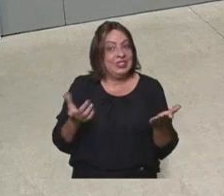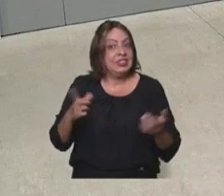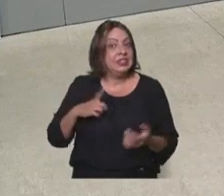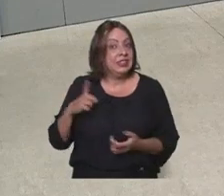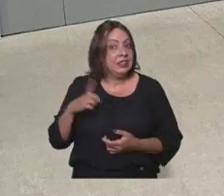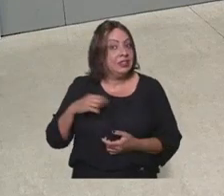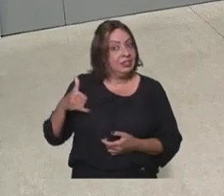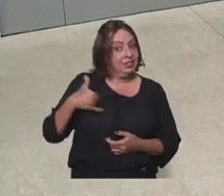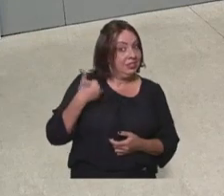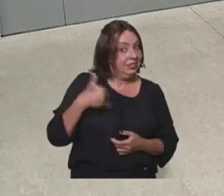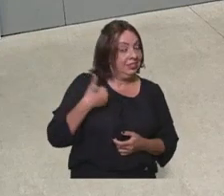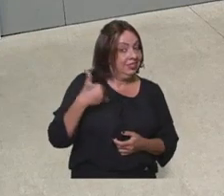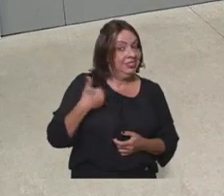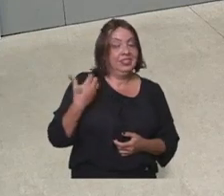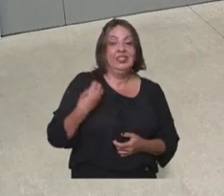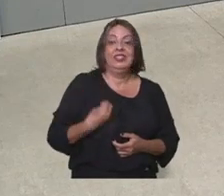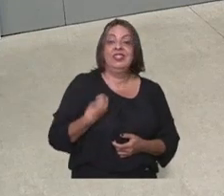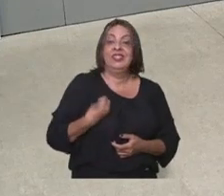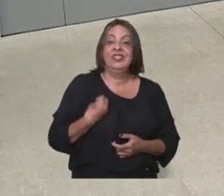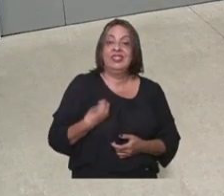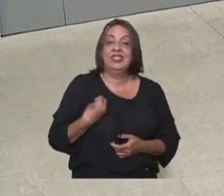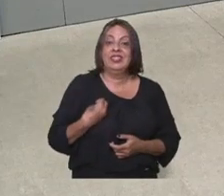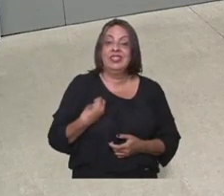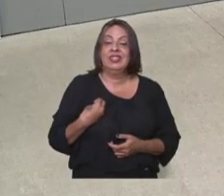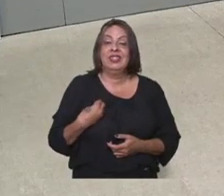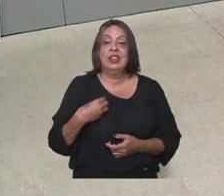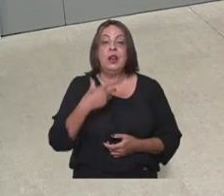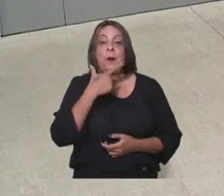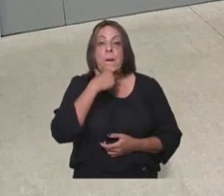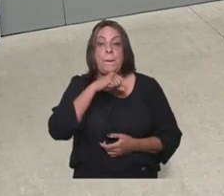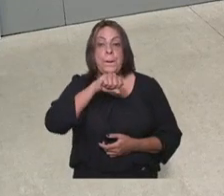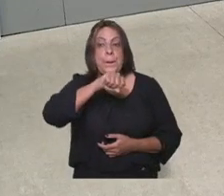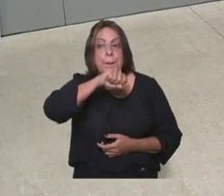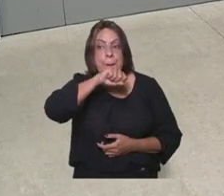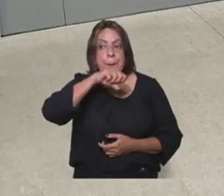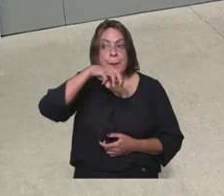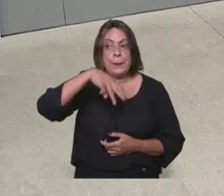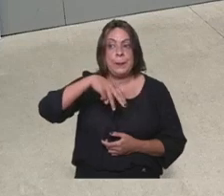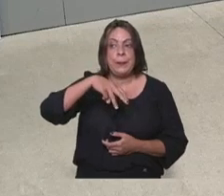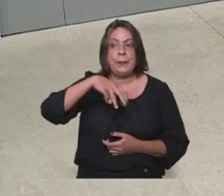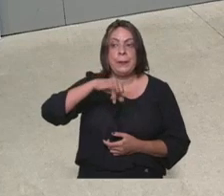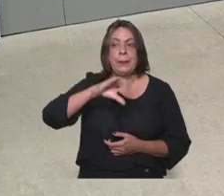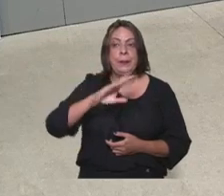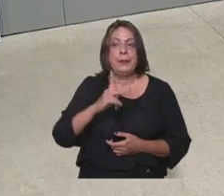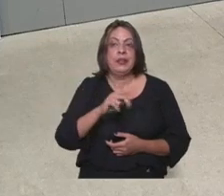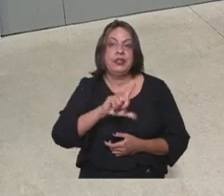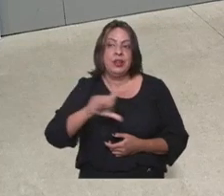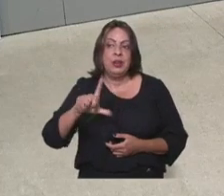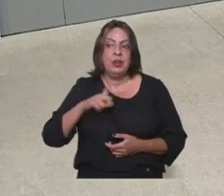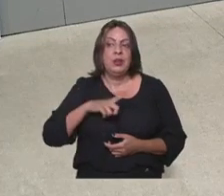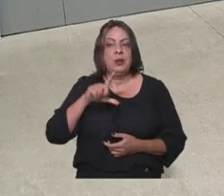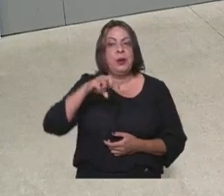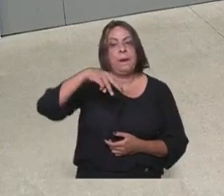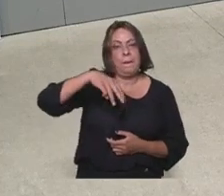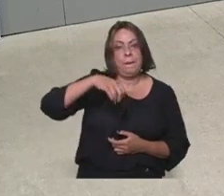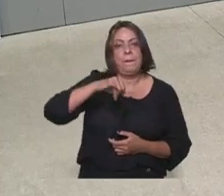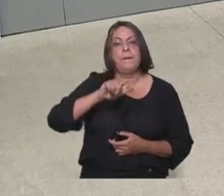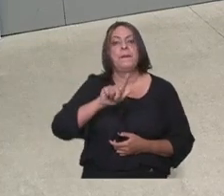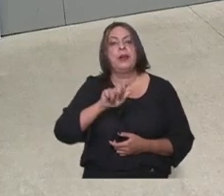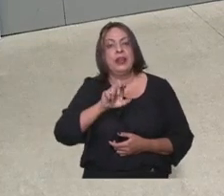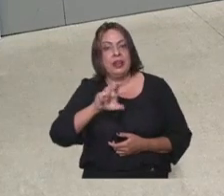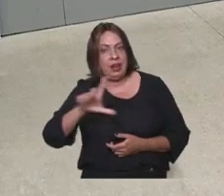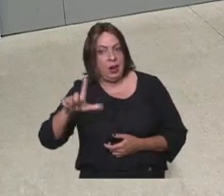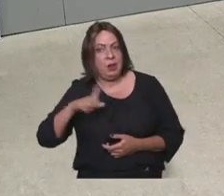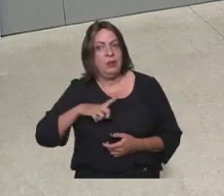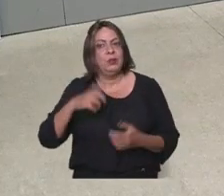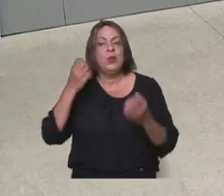completando mais um ano de vida? Quem? Olha só, o pai do Michel, o nome dele é Seu Miguel. Tudo de bom